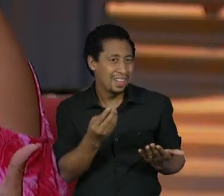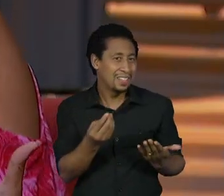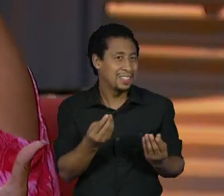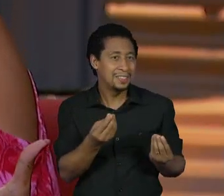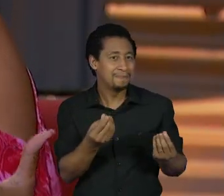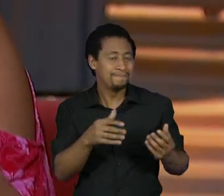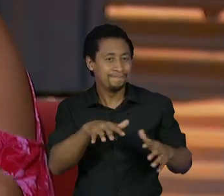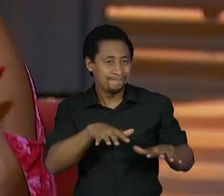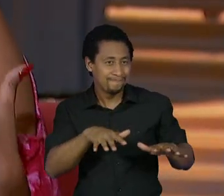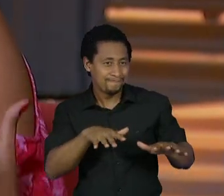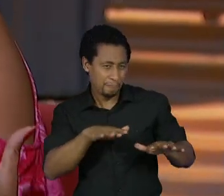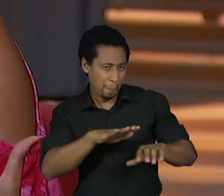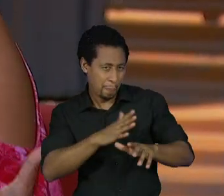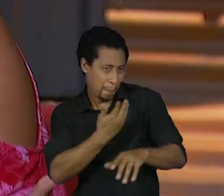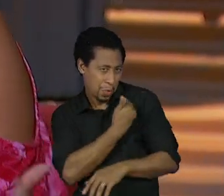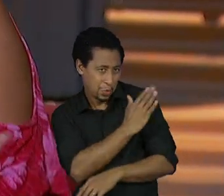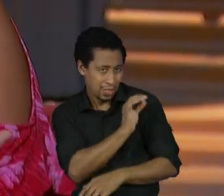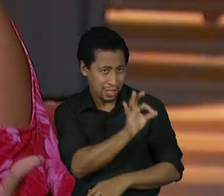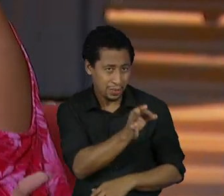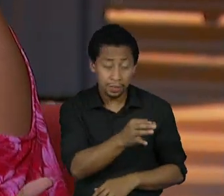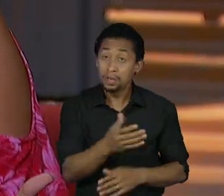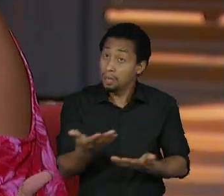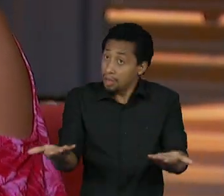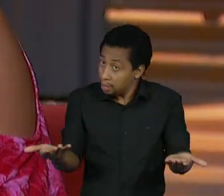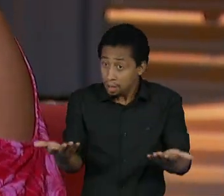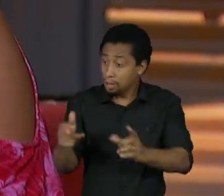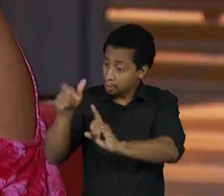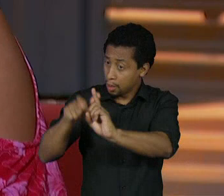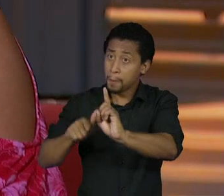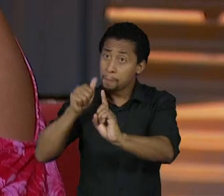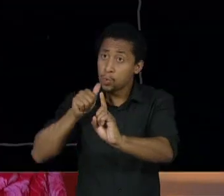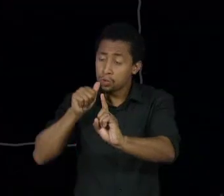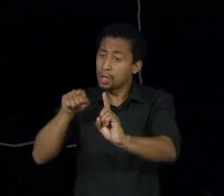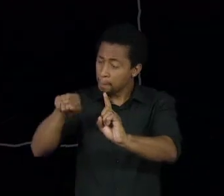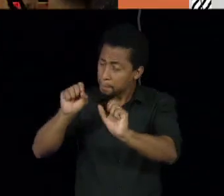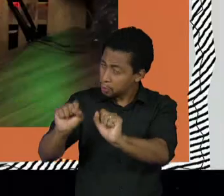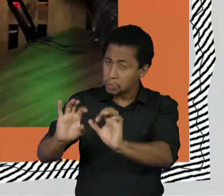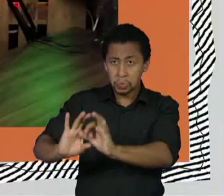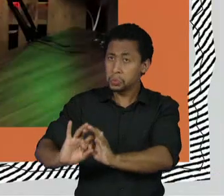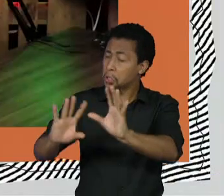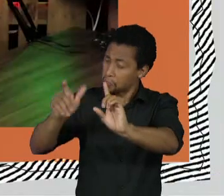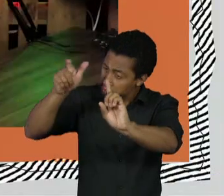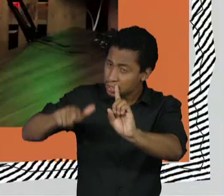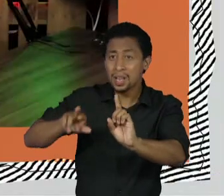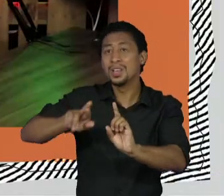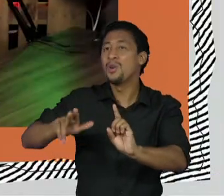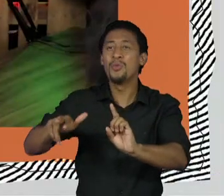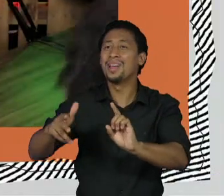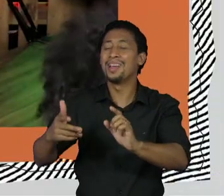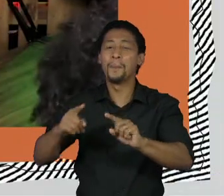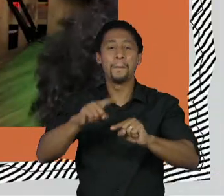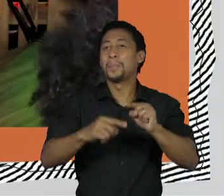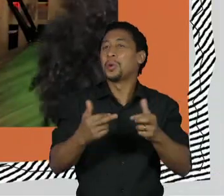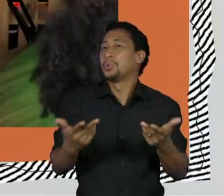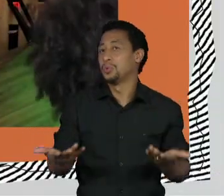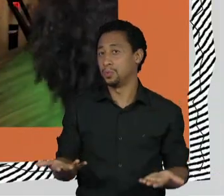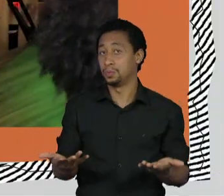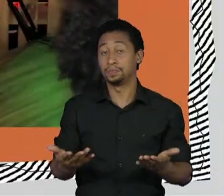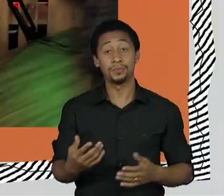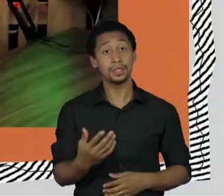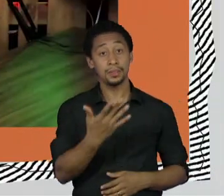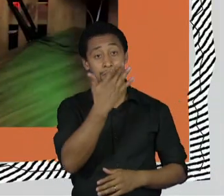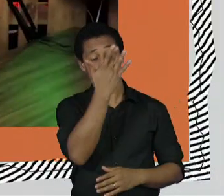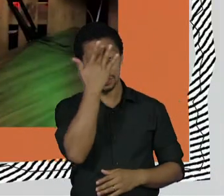sua própria, né? E ela ser um sujeito e não um objeto. Geralmente as pessoas sempre me perguntam, é sempre a